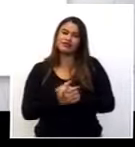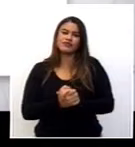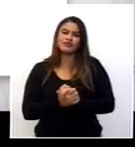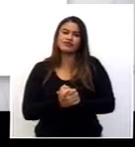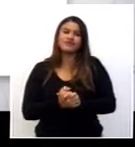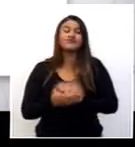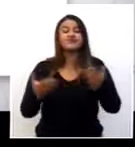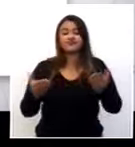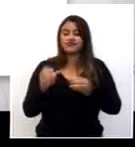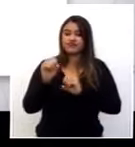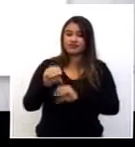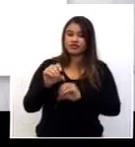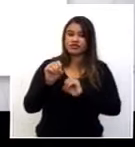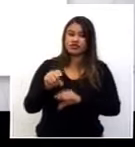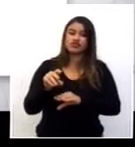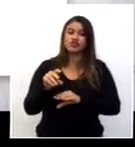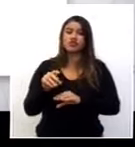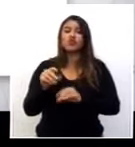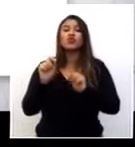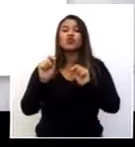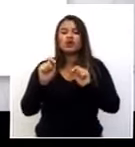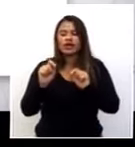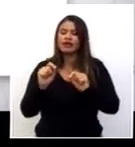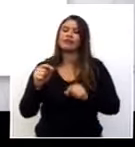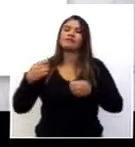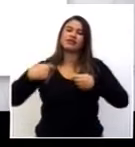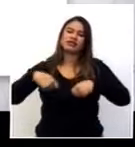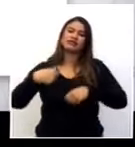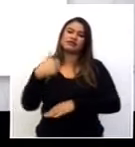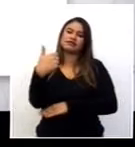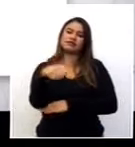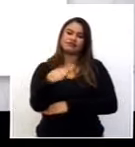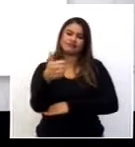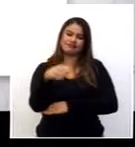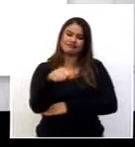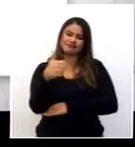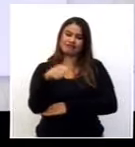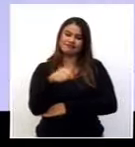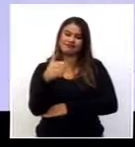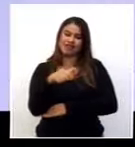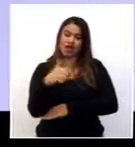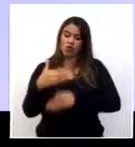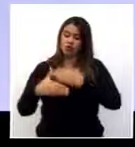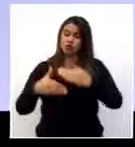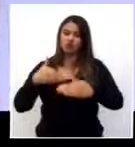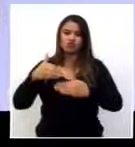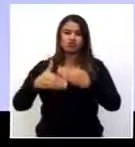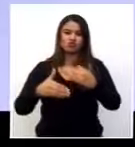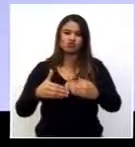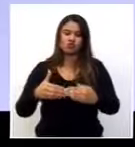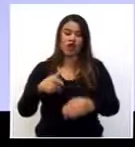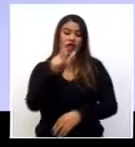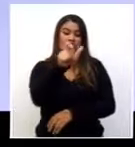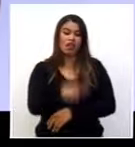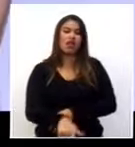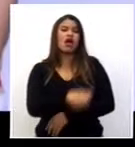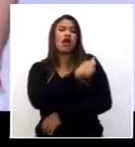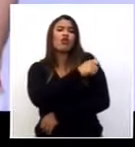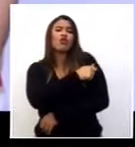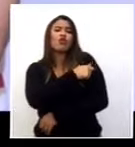aprendizagem e avaliação faz parte desse processo. Como que o meu aluno pensa para